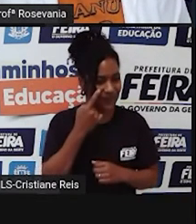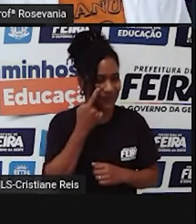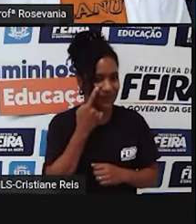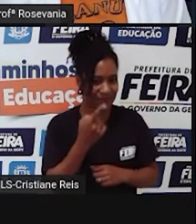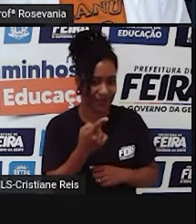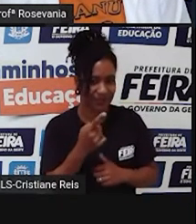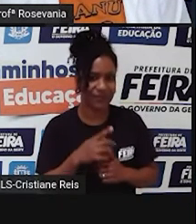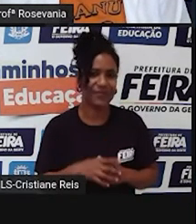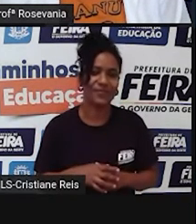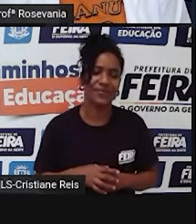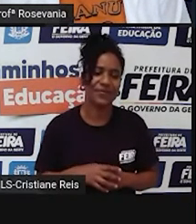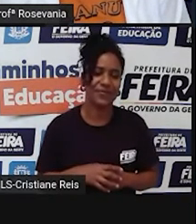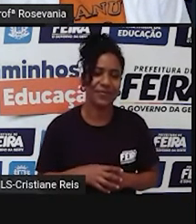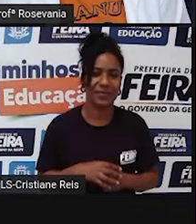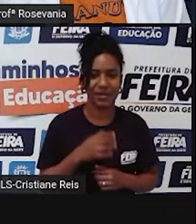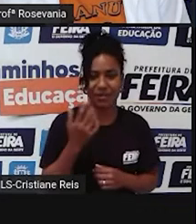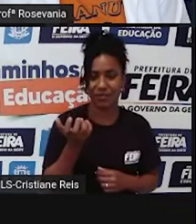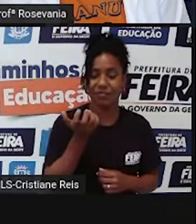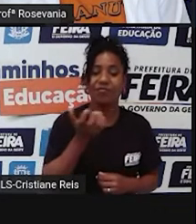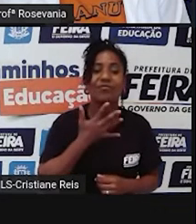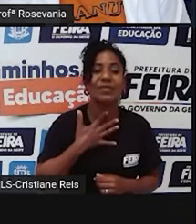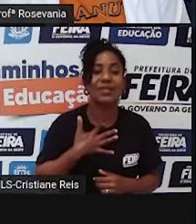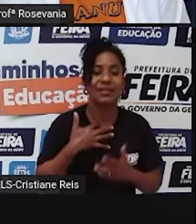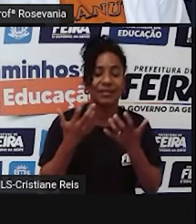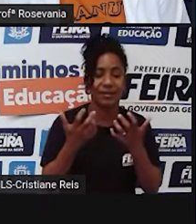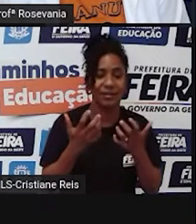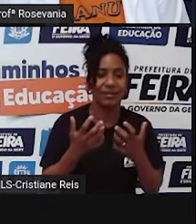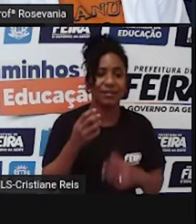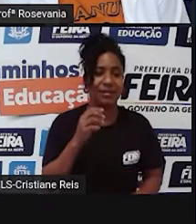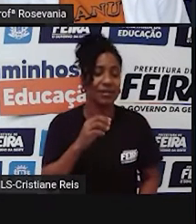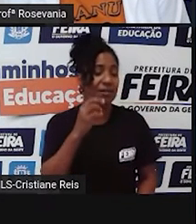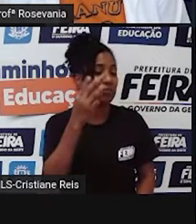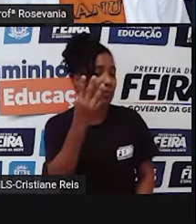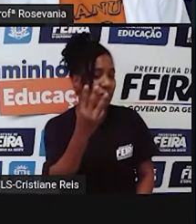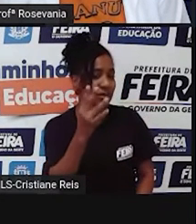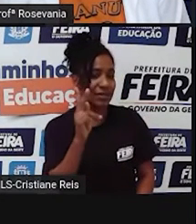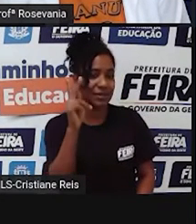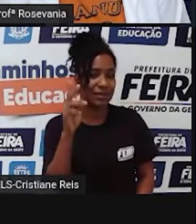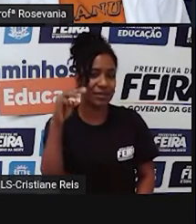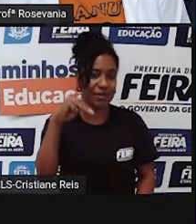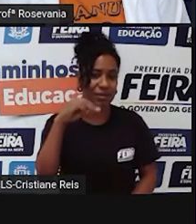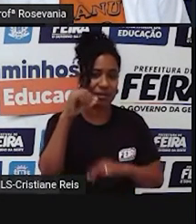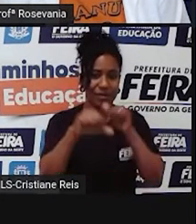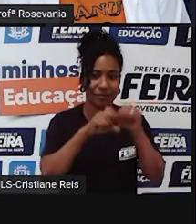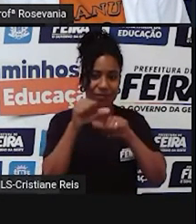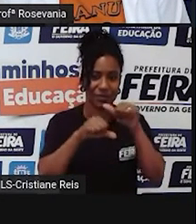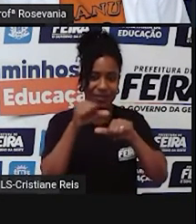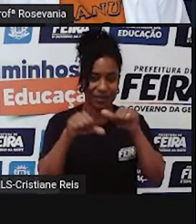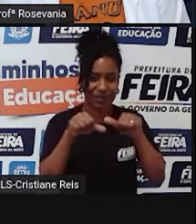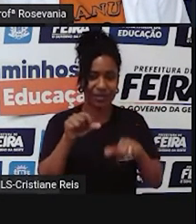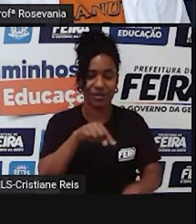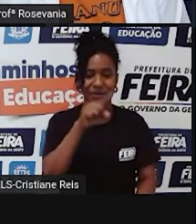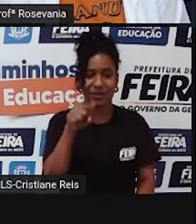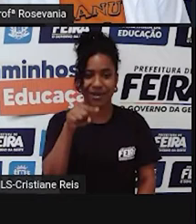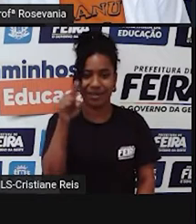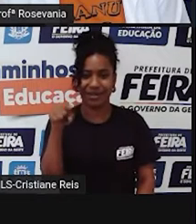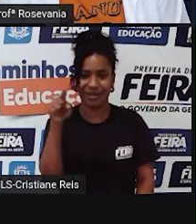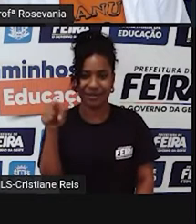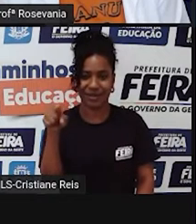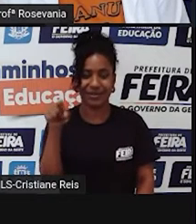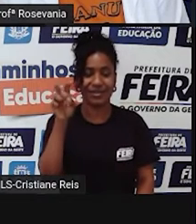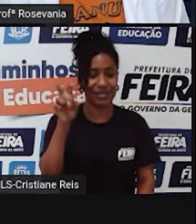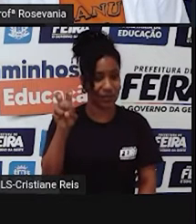gente? É, se eu quiser transformar, né, 3 quilômetros em centímetro, aí o que é que eu vou? Um, dois, três,